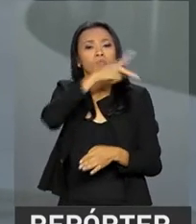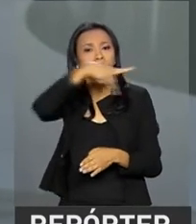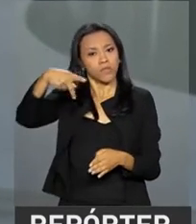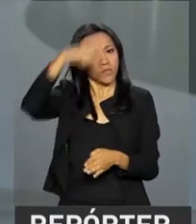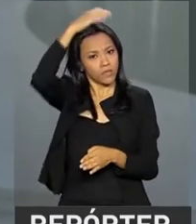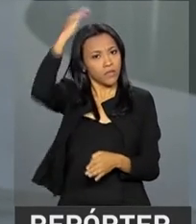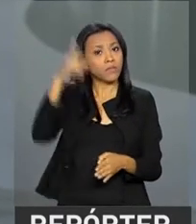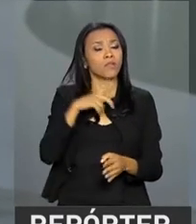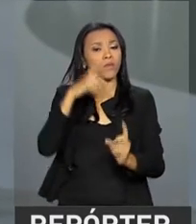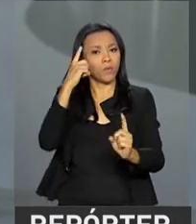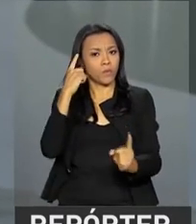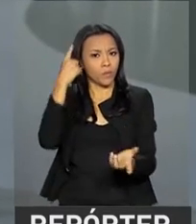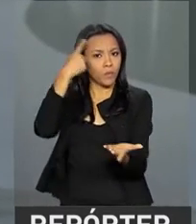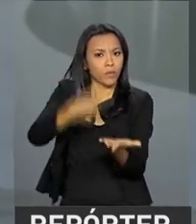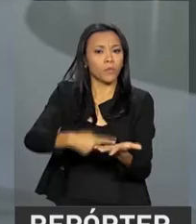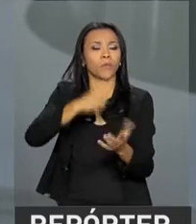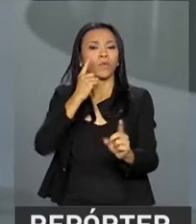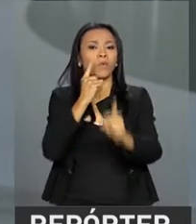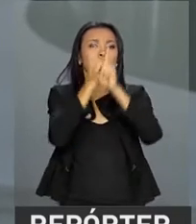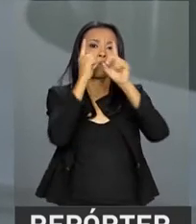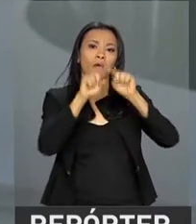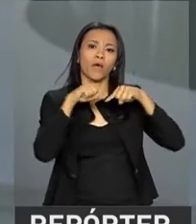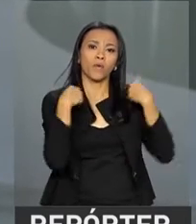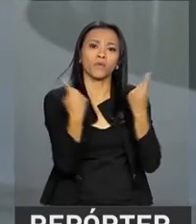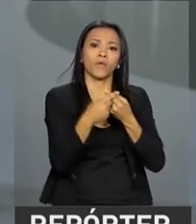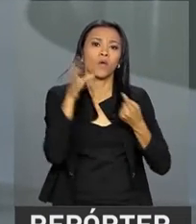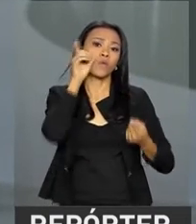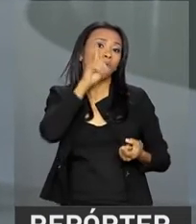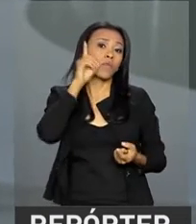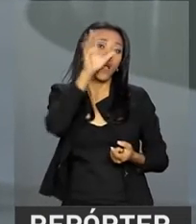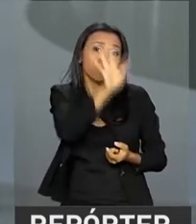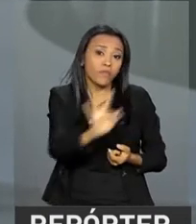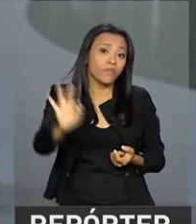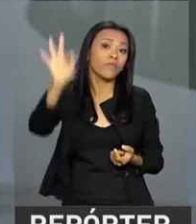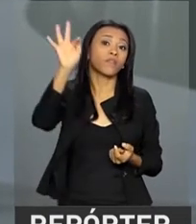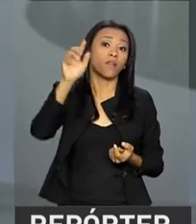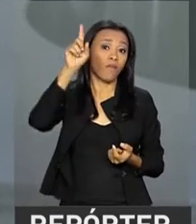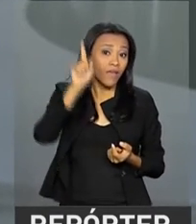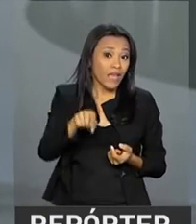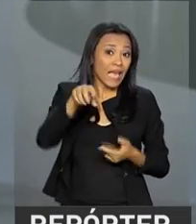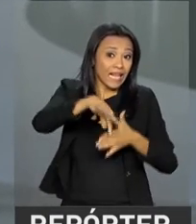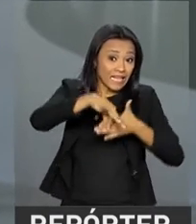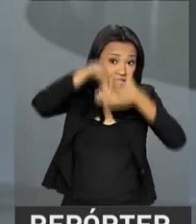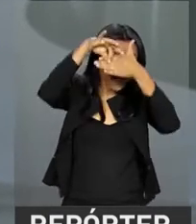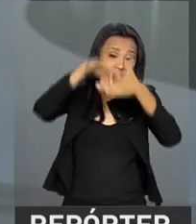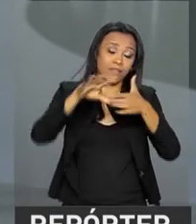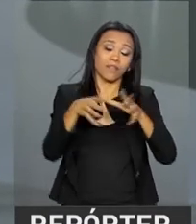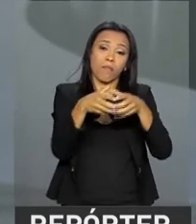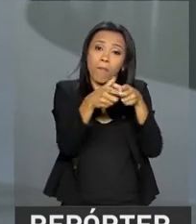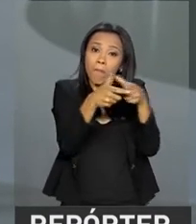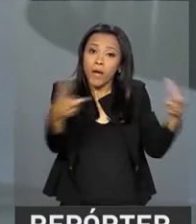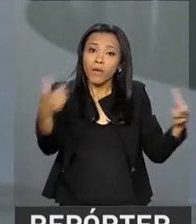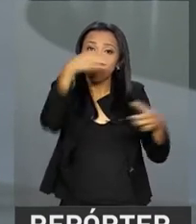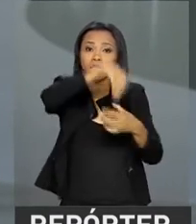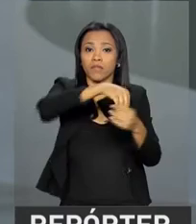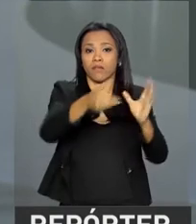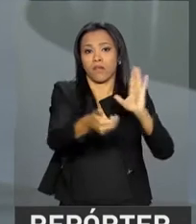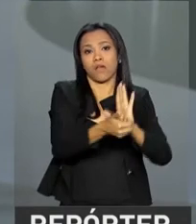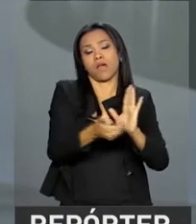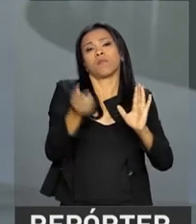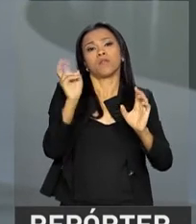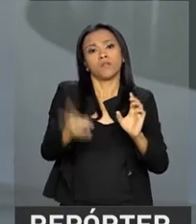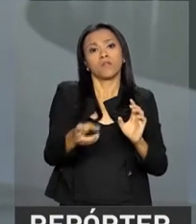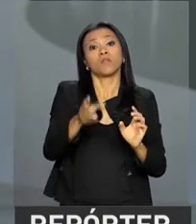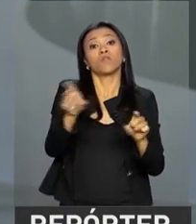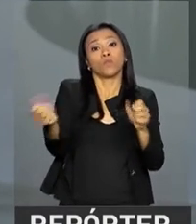uma audiência com o deputado federal Lelo Coimbra, que é líder da maioria na Câmara dos Deputados, juntamente com o governador